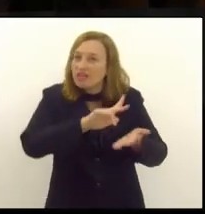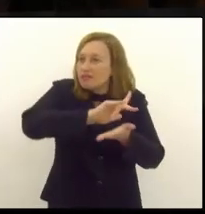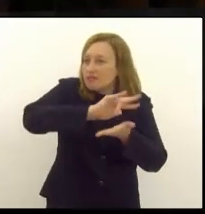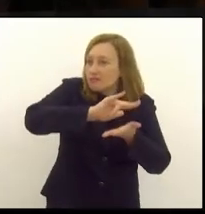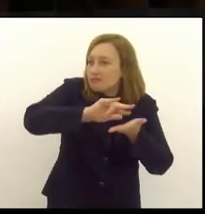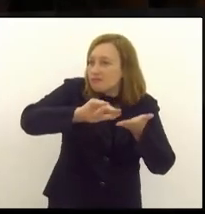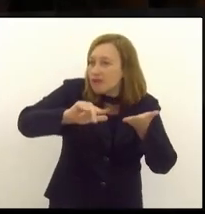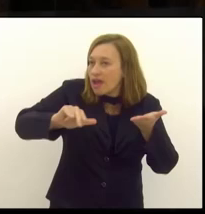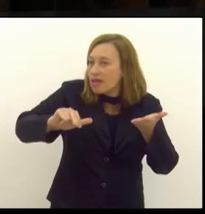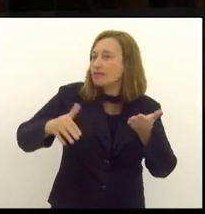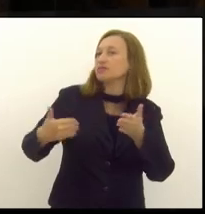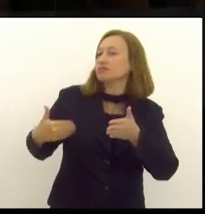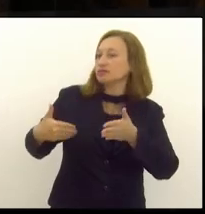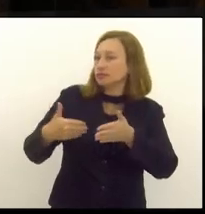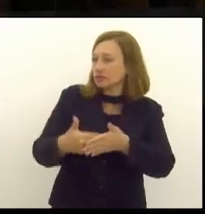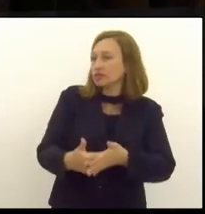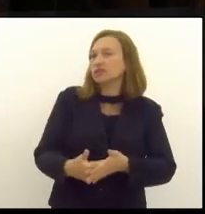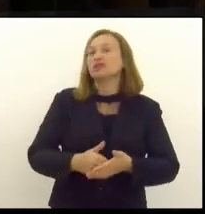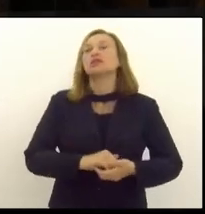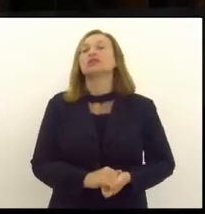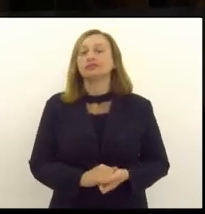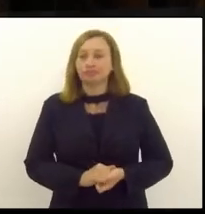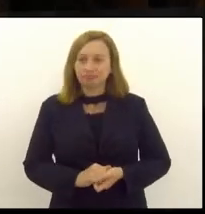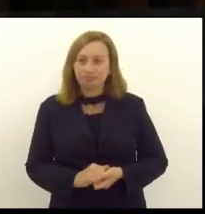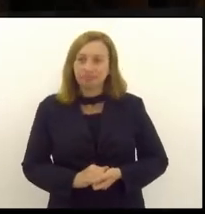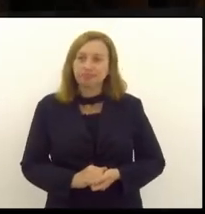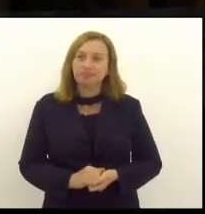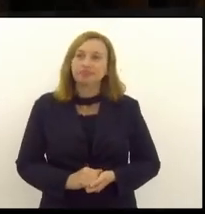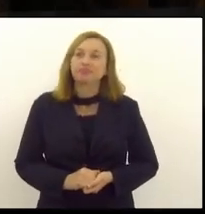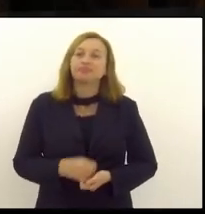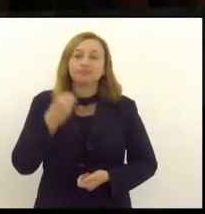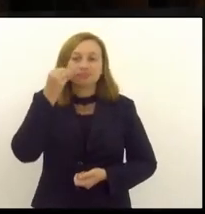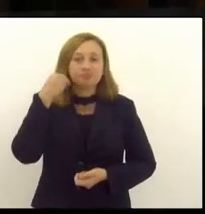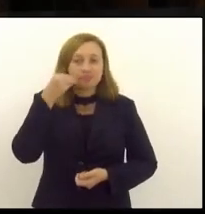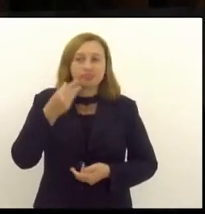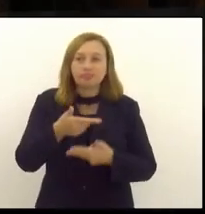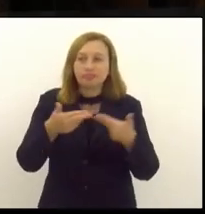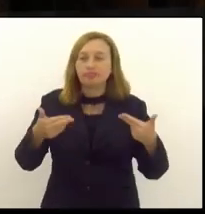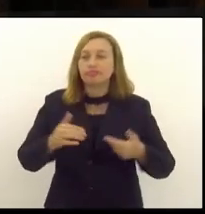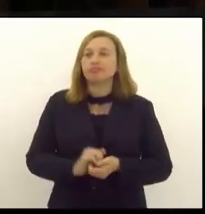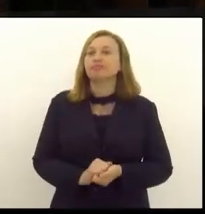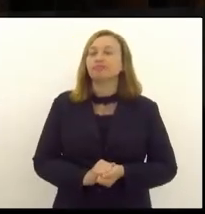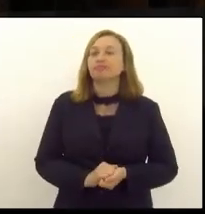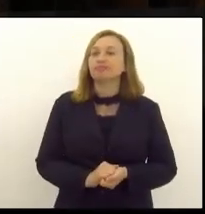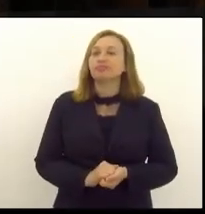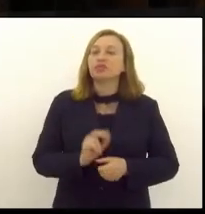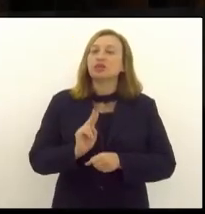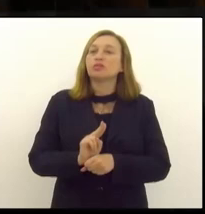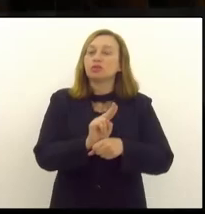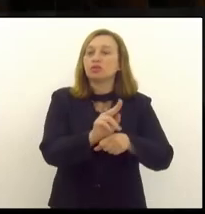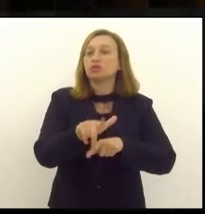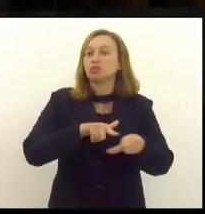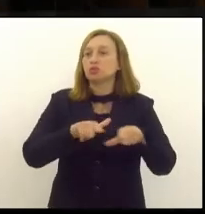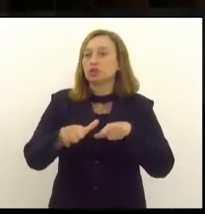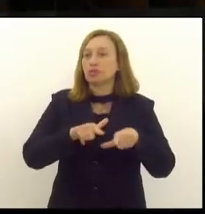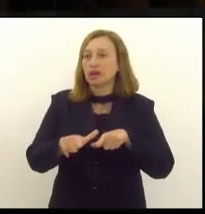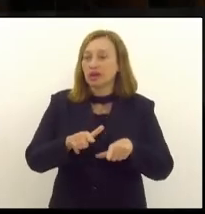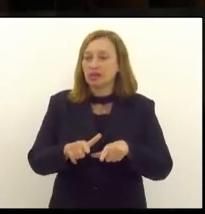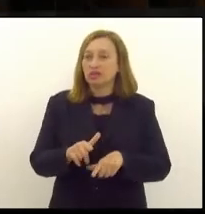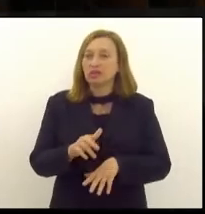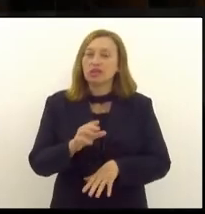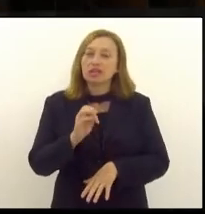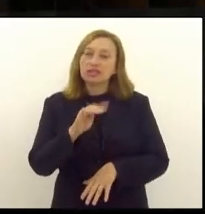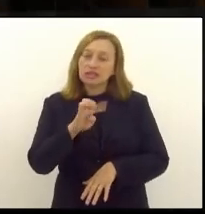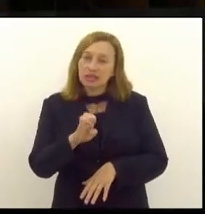uma trajetória bastante longa e de muita experiência. Como procuradora do trabalho, então, como eu disse,